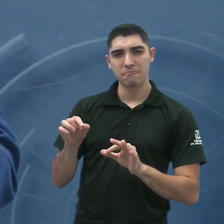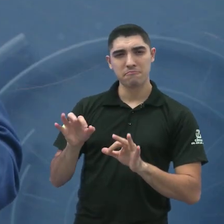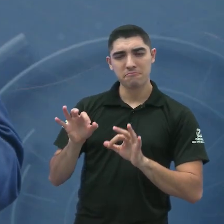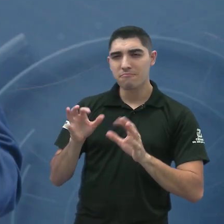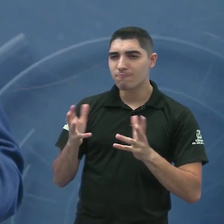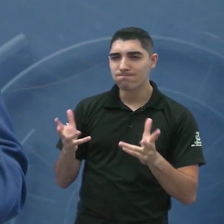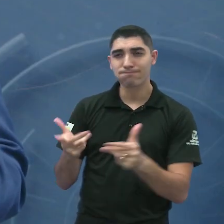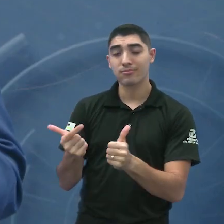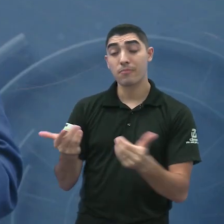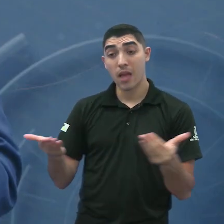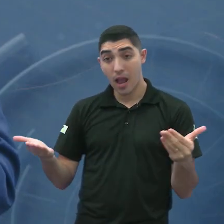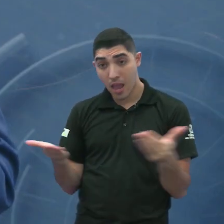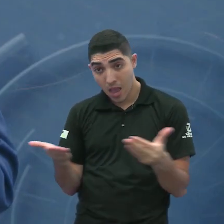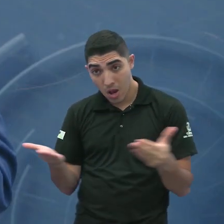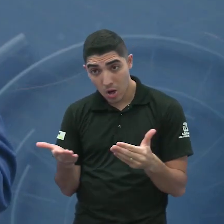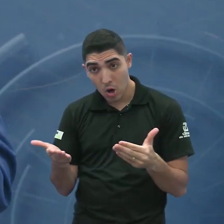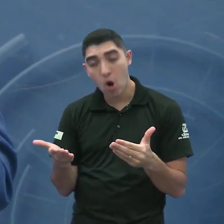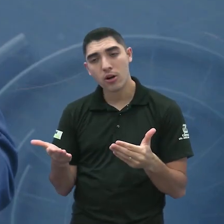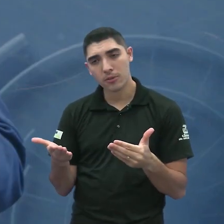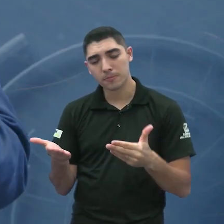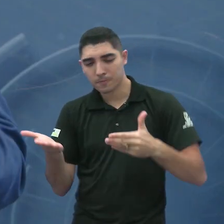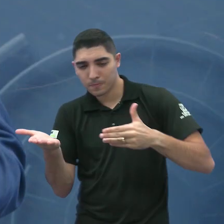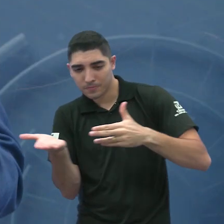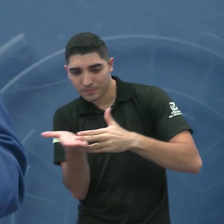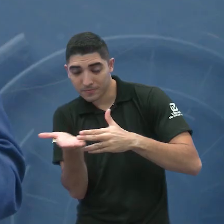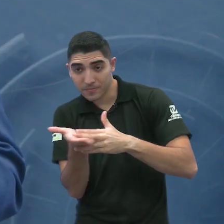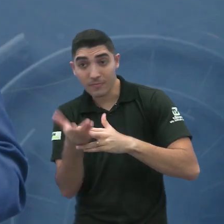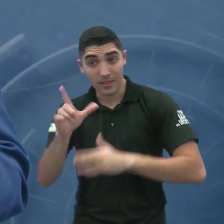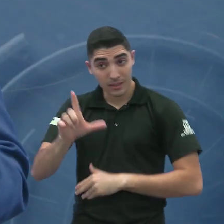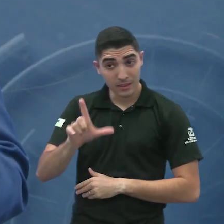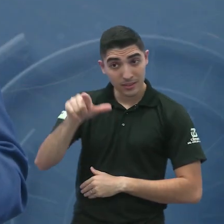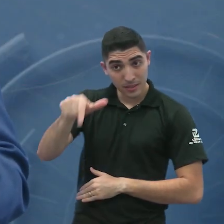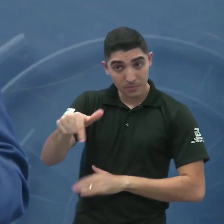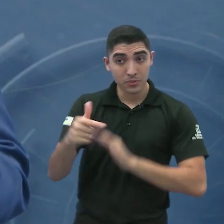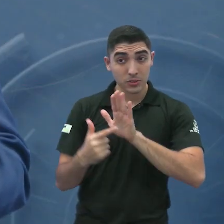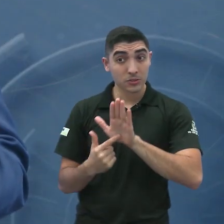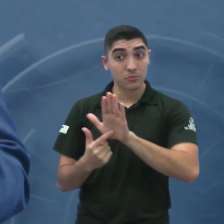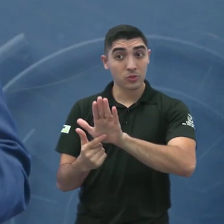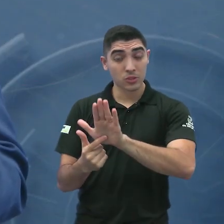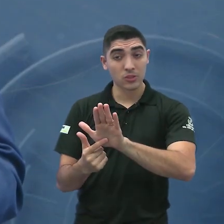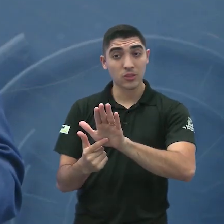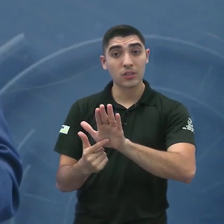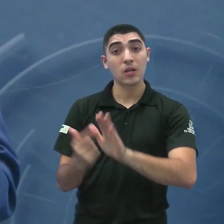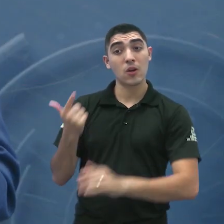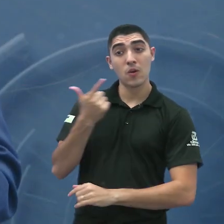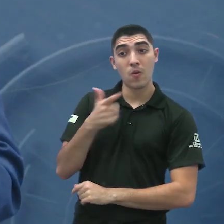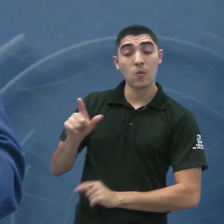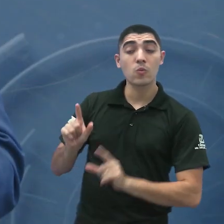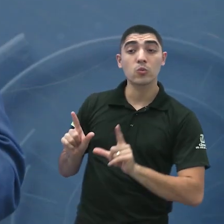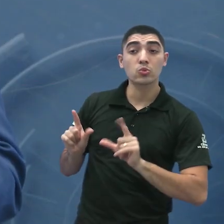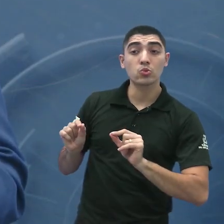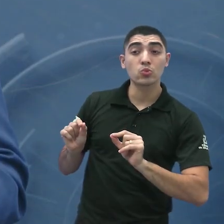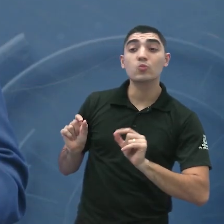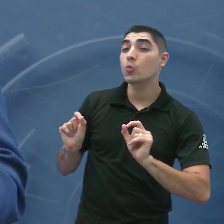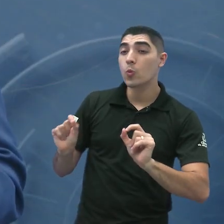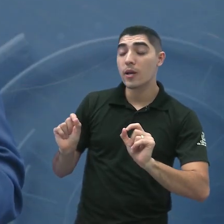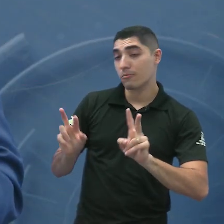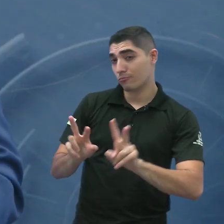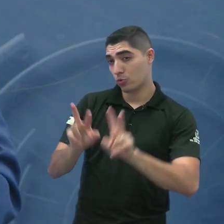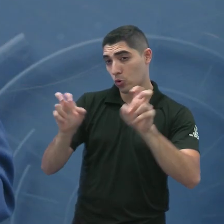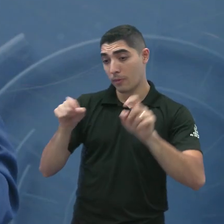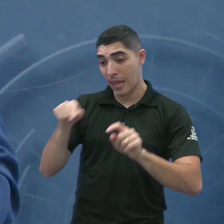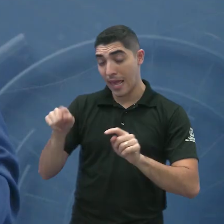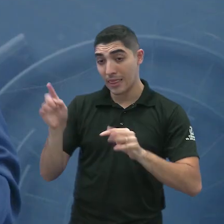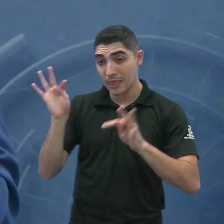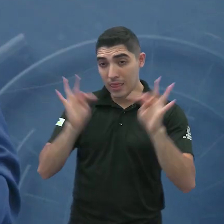A gente encerra esse segundo bloco e no próximo vamos dar um passo além e falar sobre a importância do